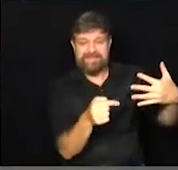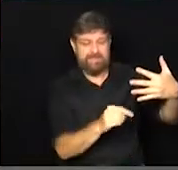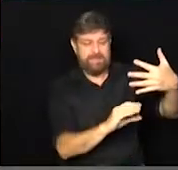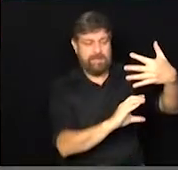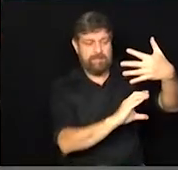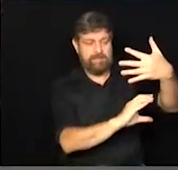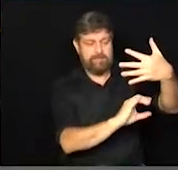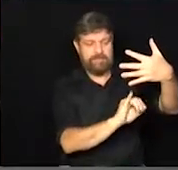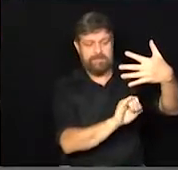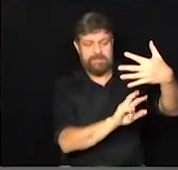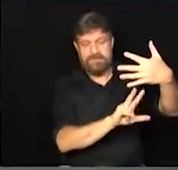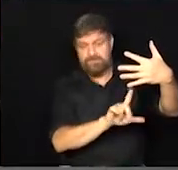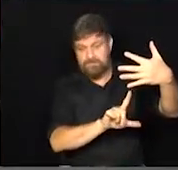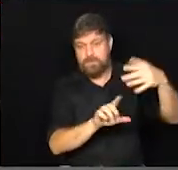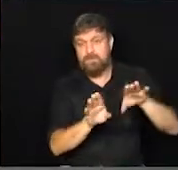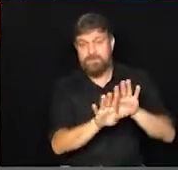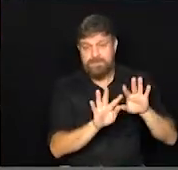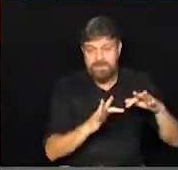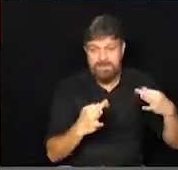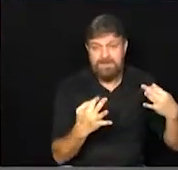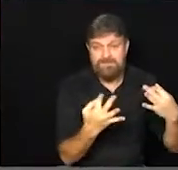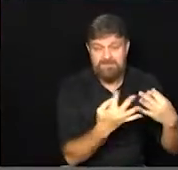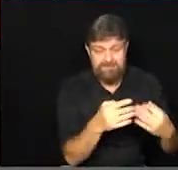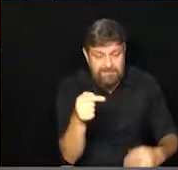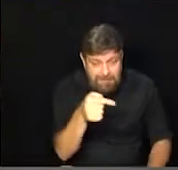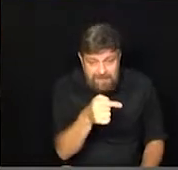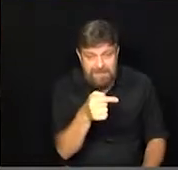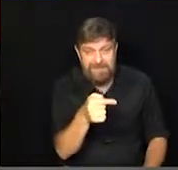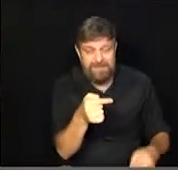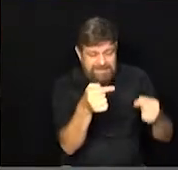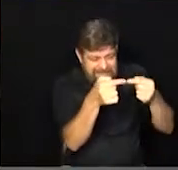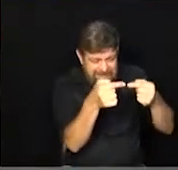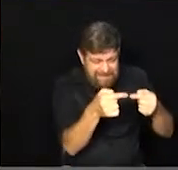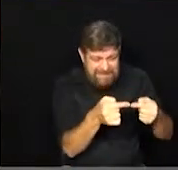os familiares mais imediatos, né? Então, isso